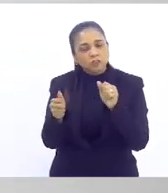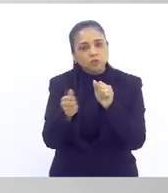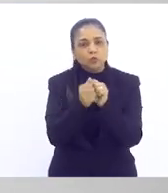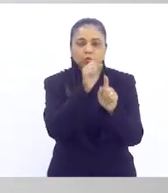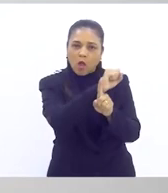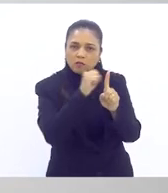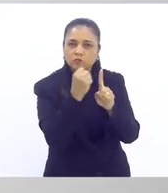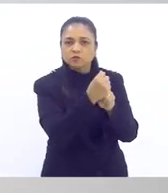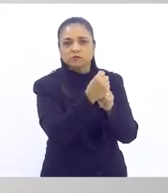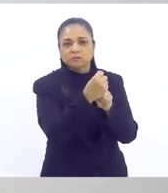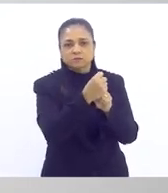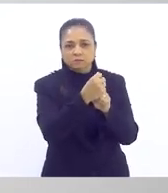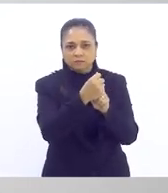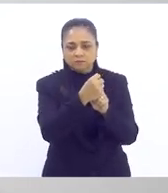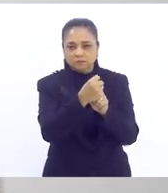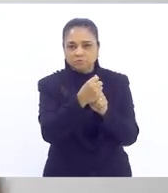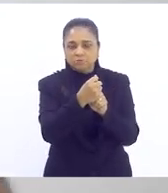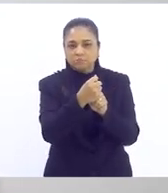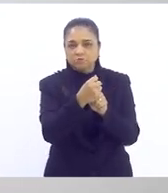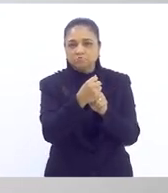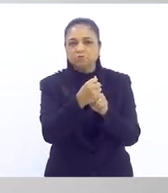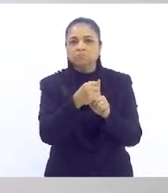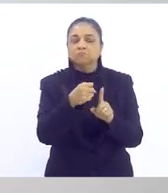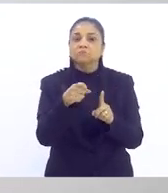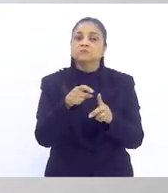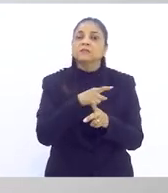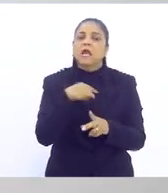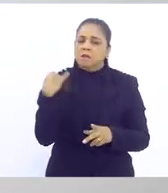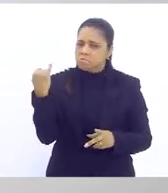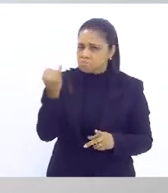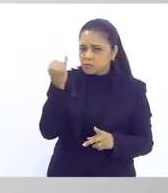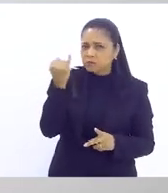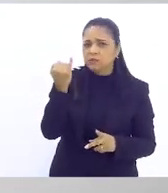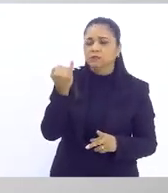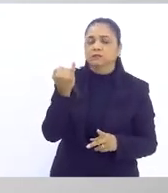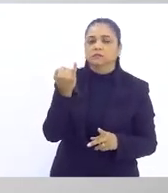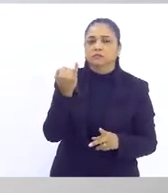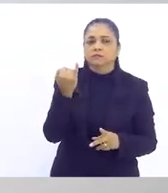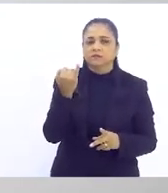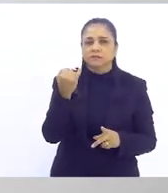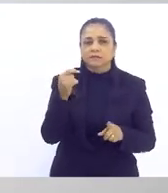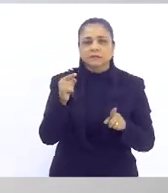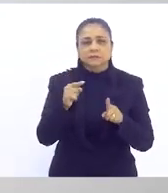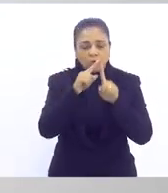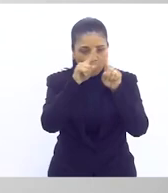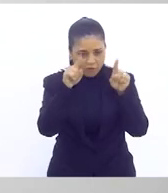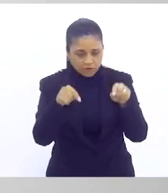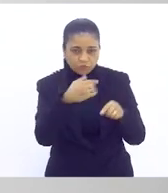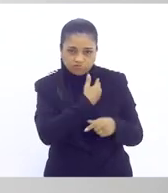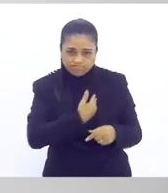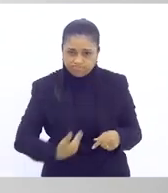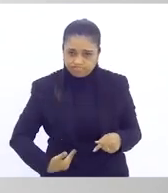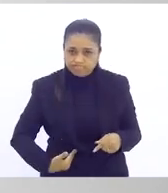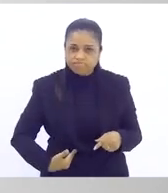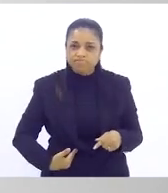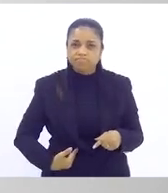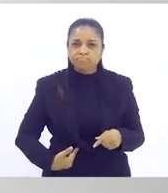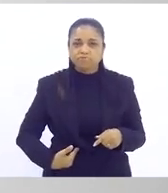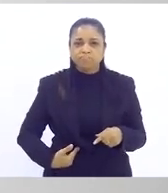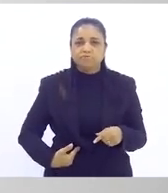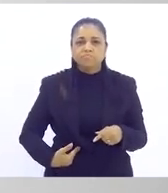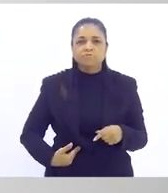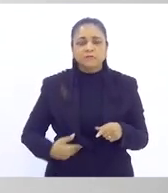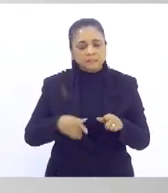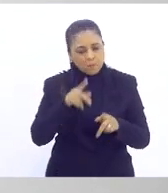à sociedade como também meus amigos eu acho que isso é importantíssimo a gente enquanto funcionário público nós temos que